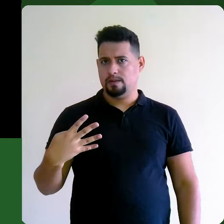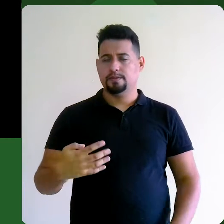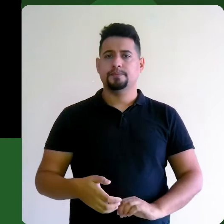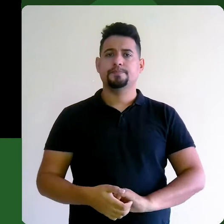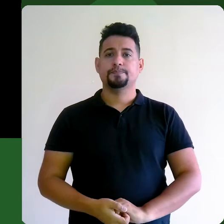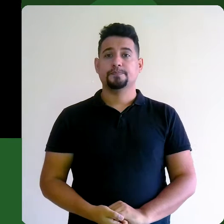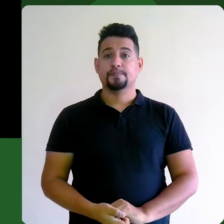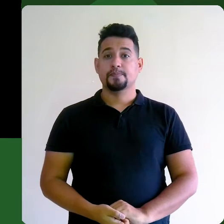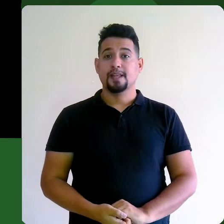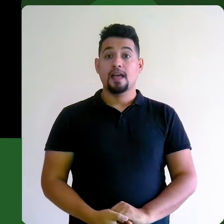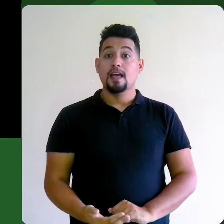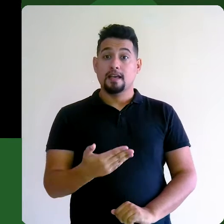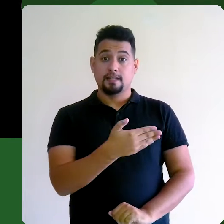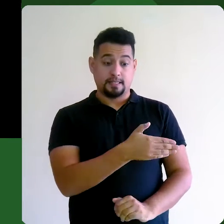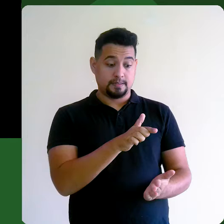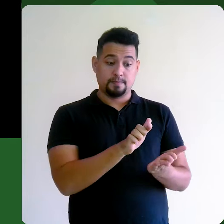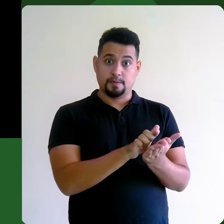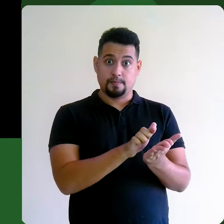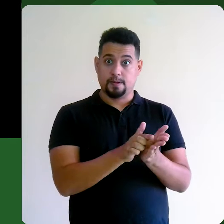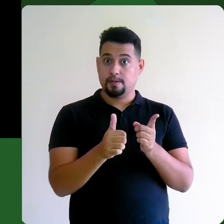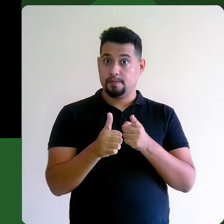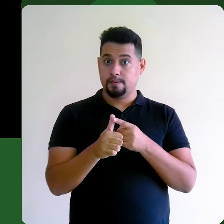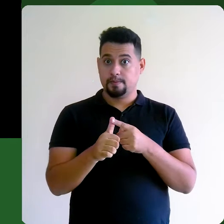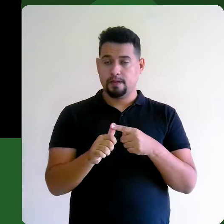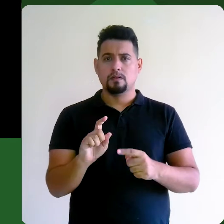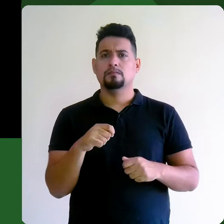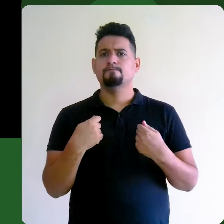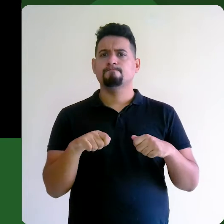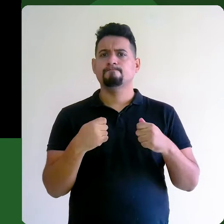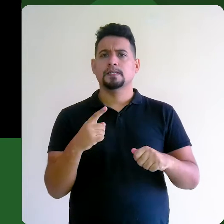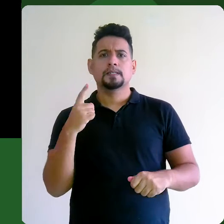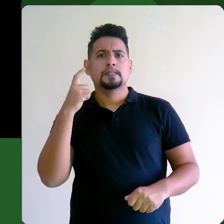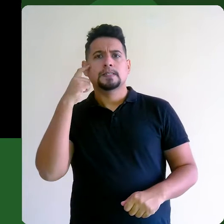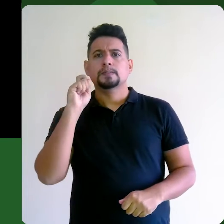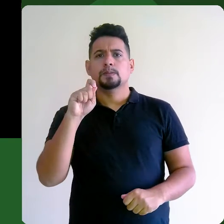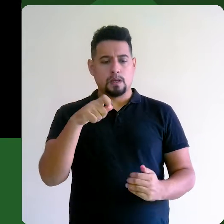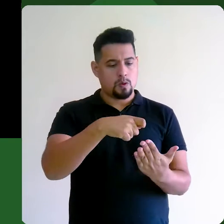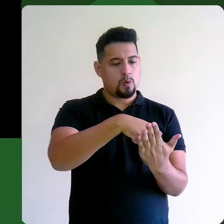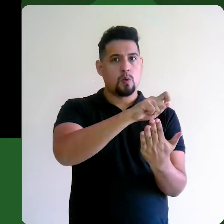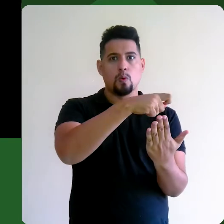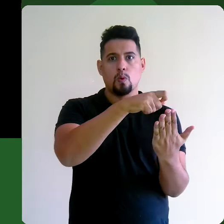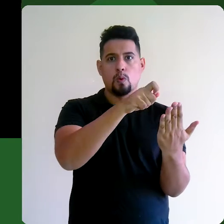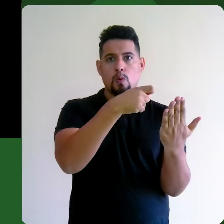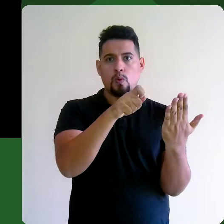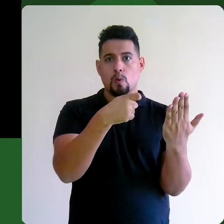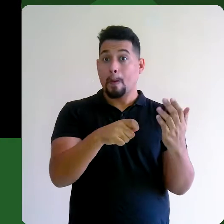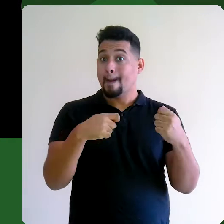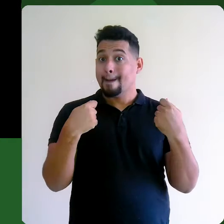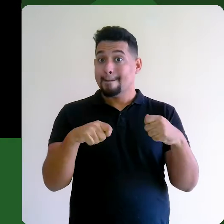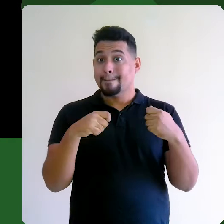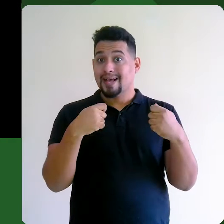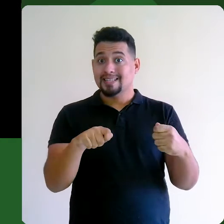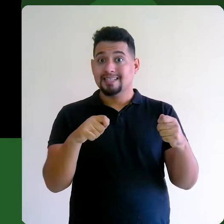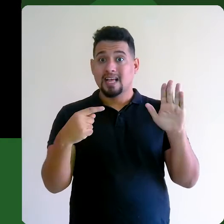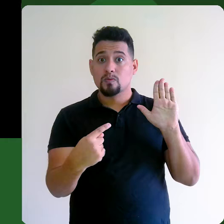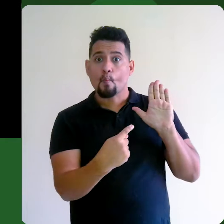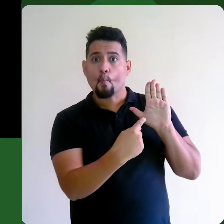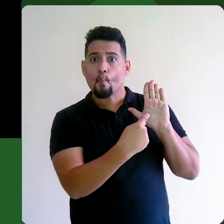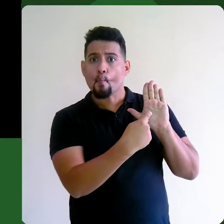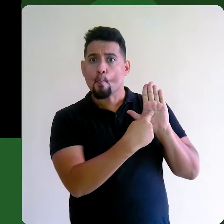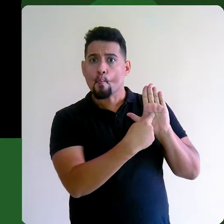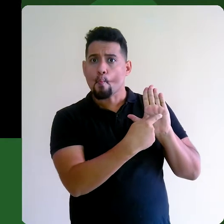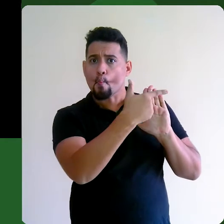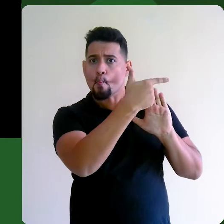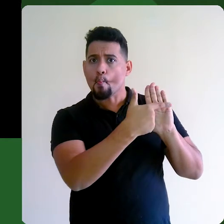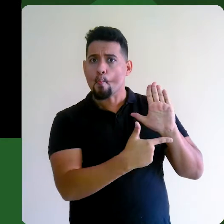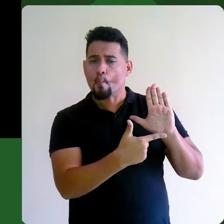normal. E nesse papel, num primeiro momento, o que nós temos que ter em mente é que esse croquis deve estar bem centralizado, a fim de